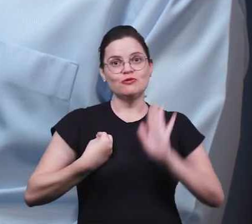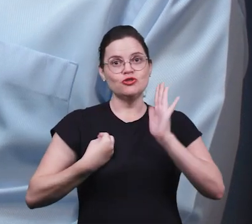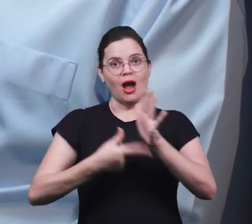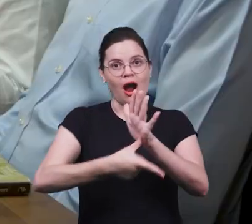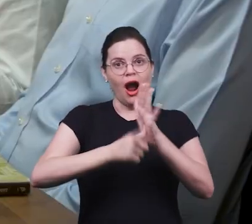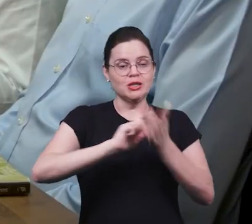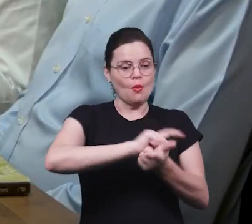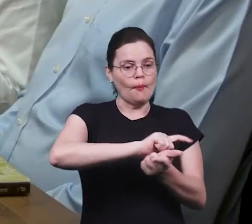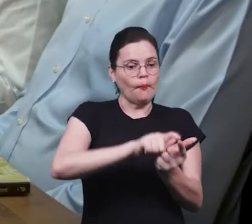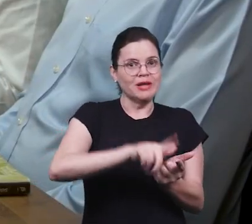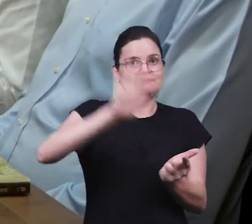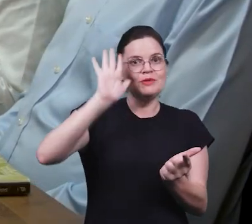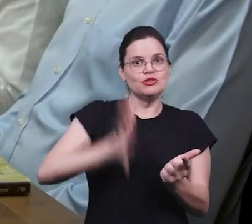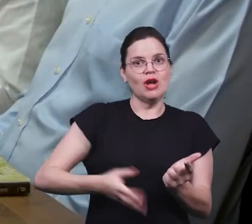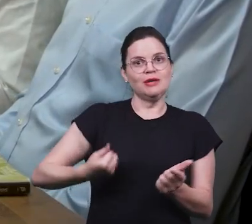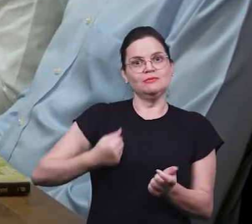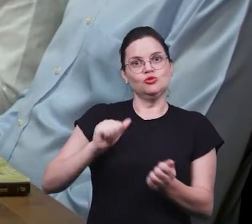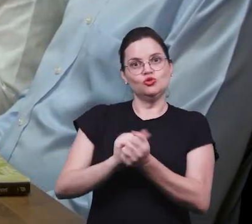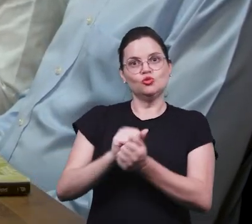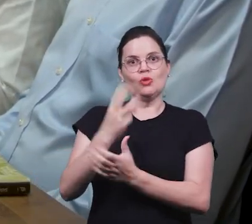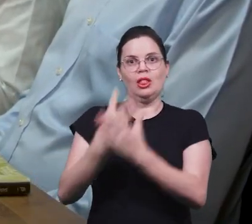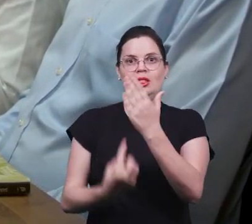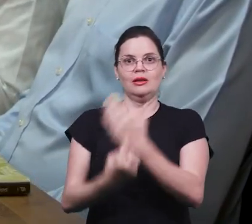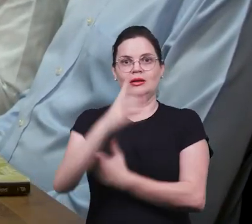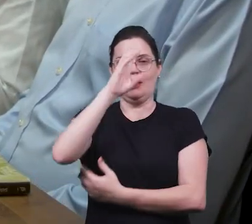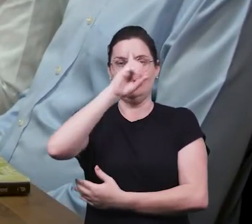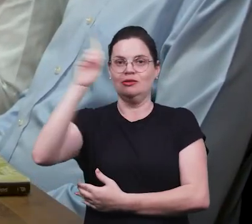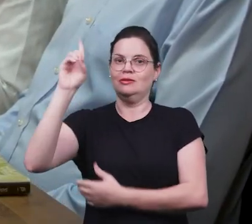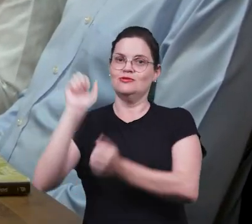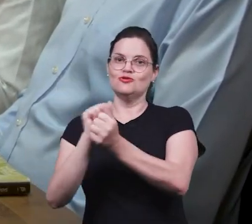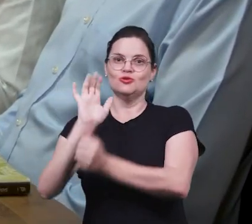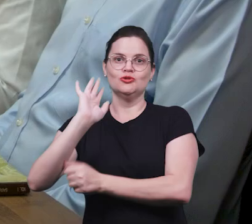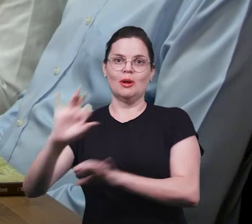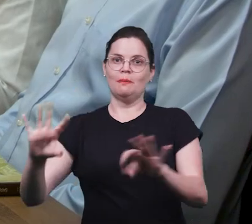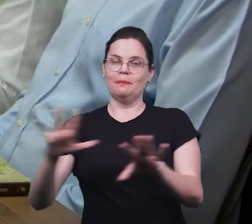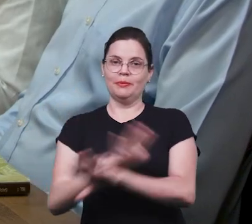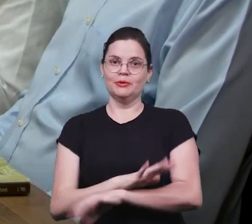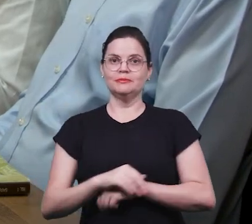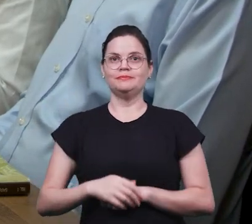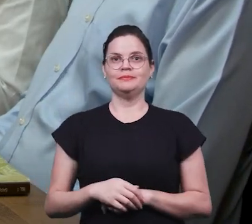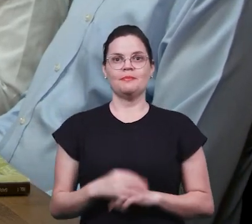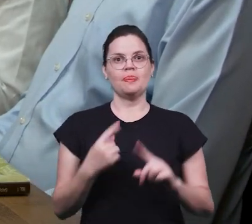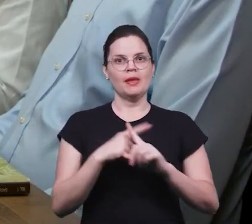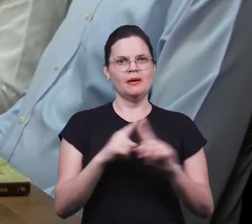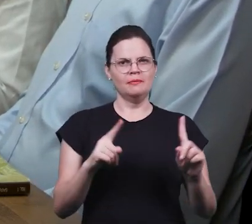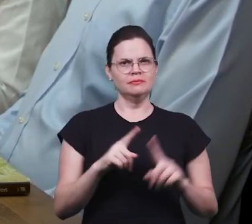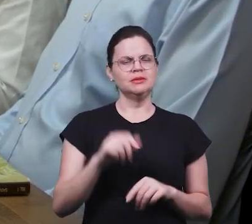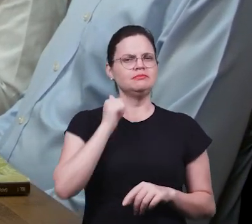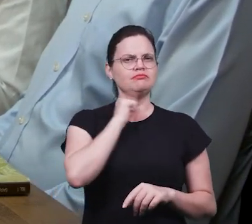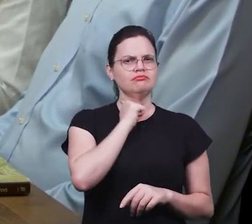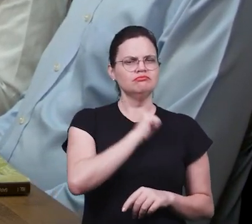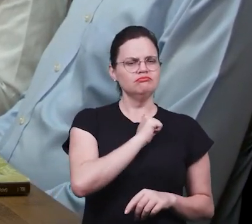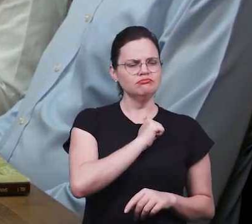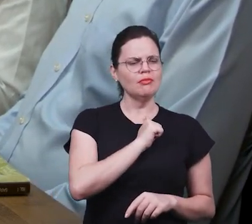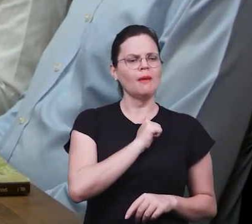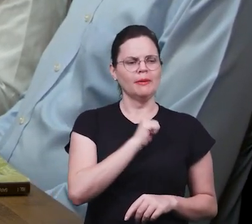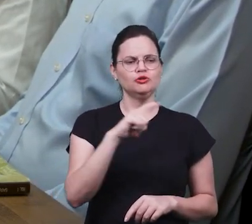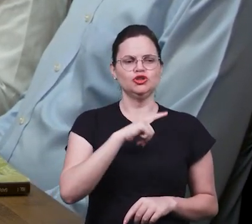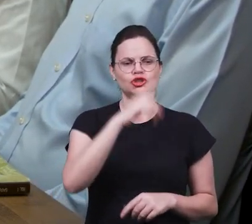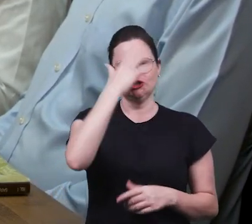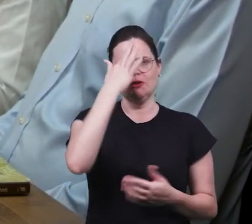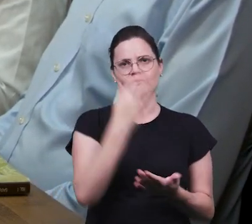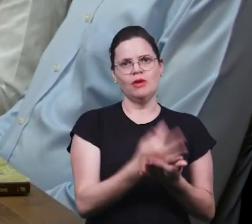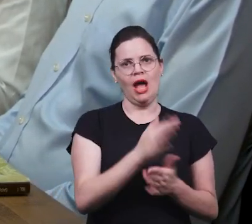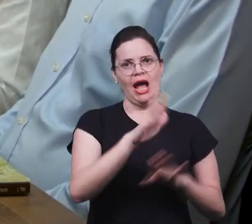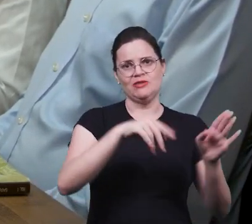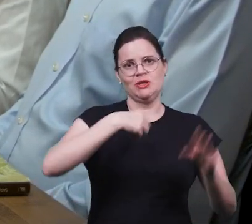Deus não foi surpreendido. Não foi. Quando eles estavam ali pela fé, Abel estava ali oferecendo o sangue, ele podia não